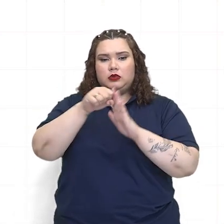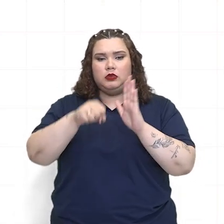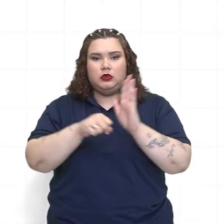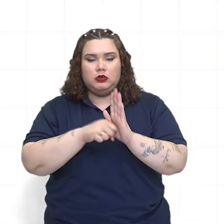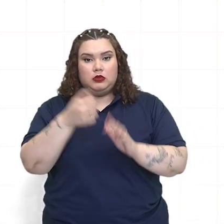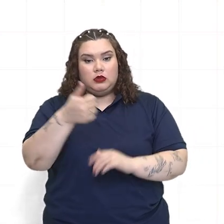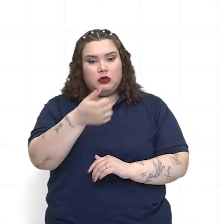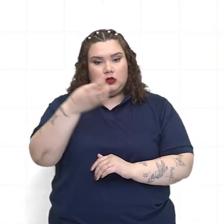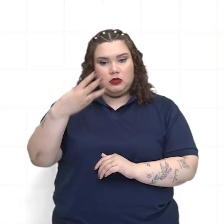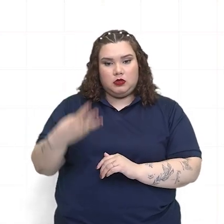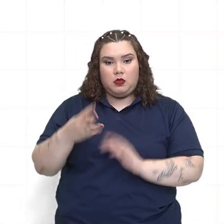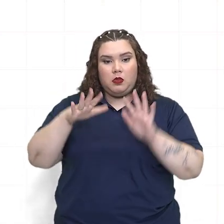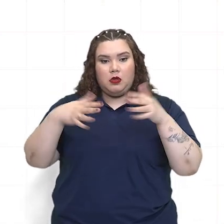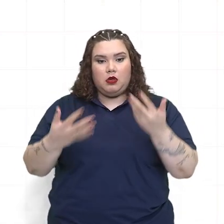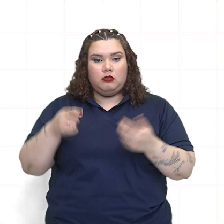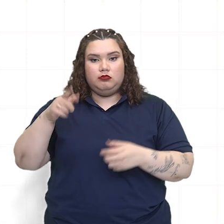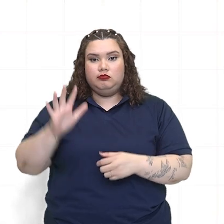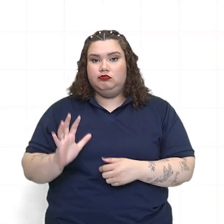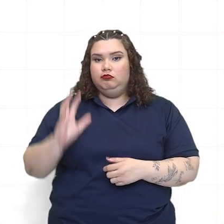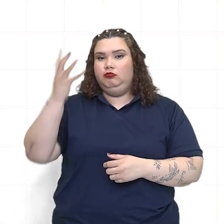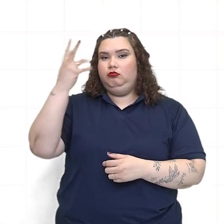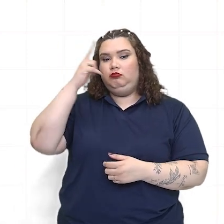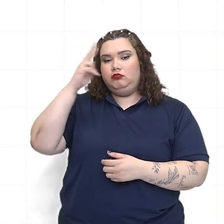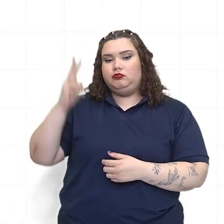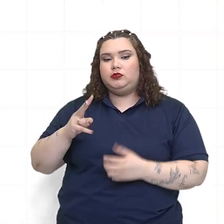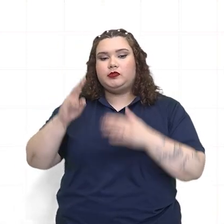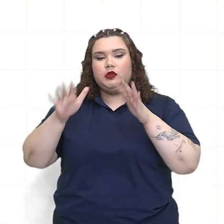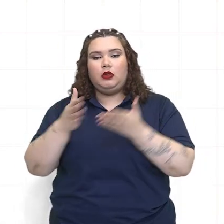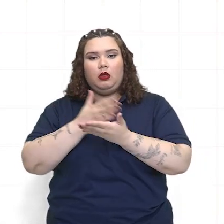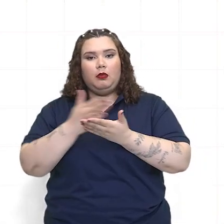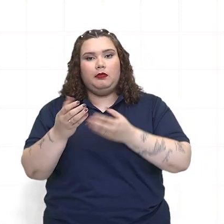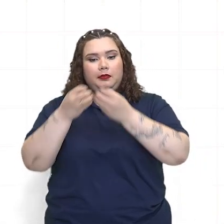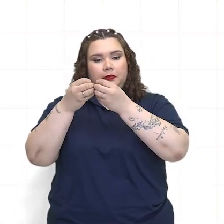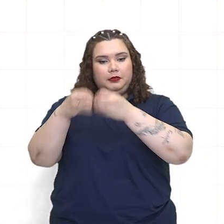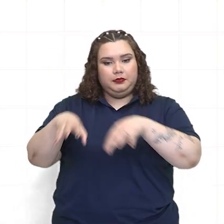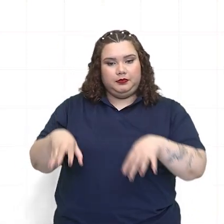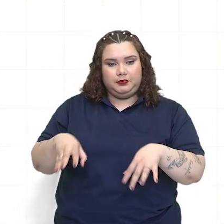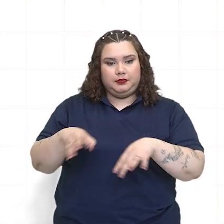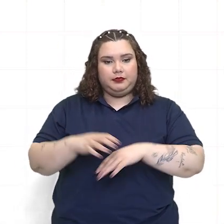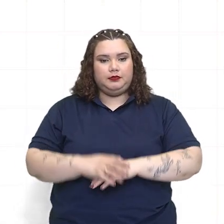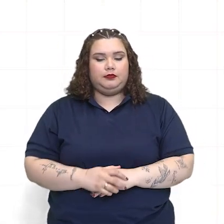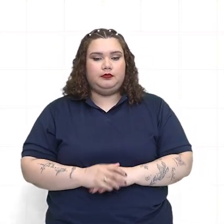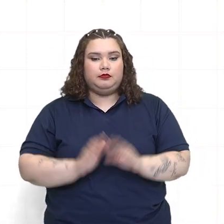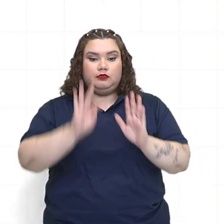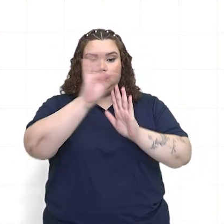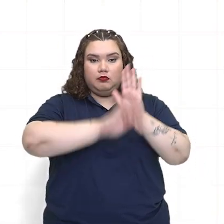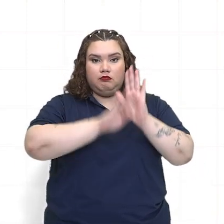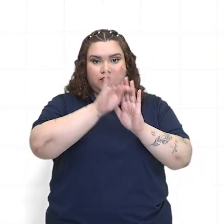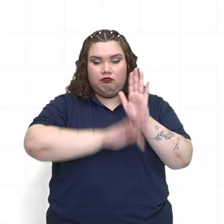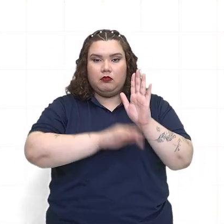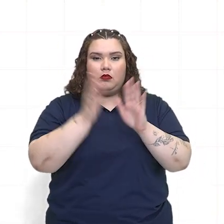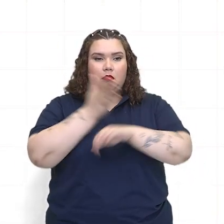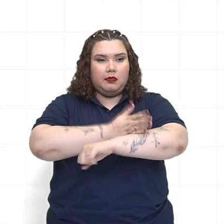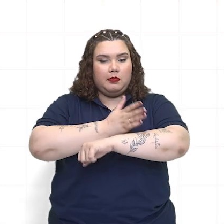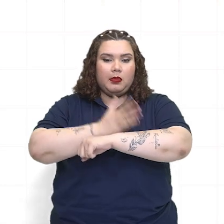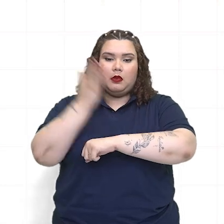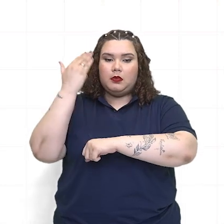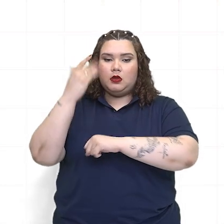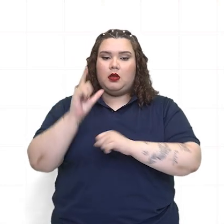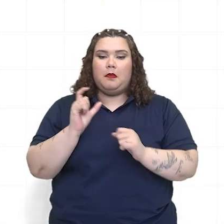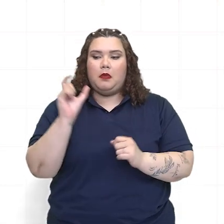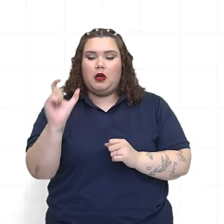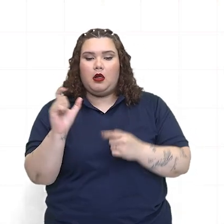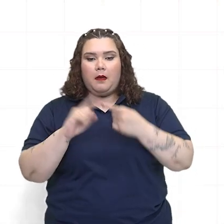do século XIII, quando aquele fenômeno histórico já perdia sua força. Os textos medievais